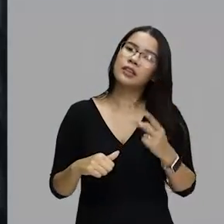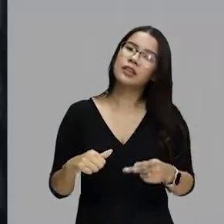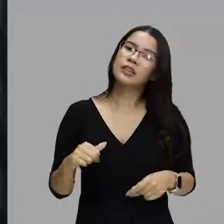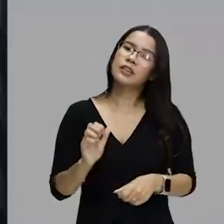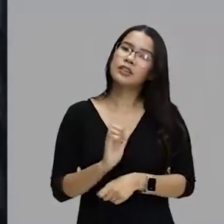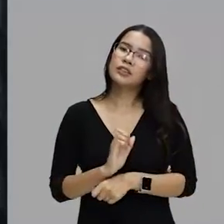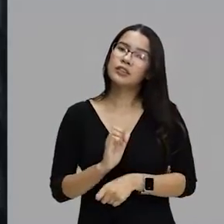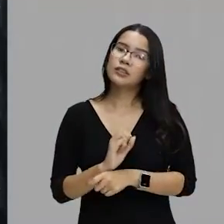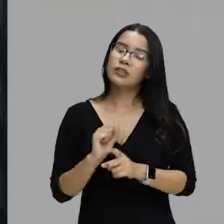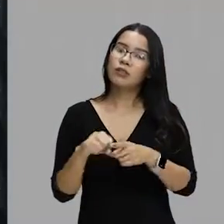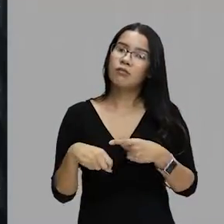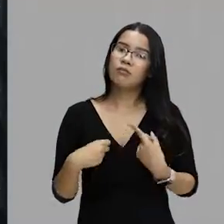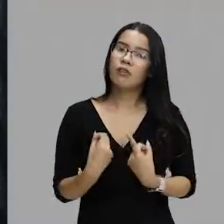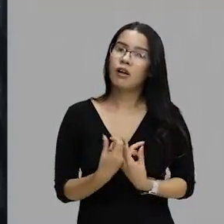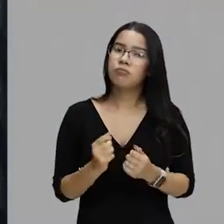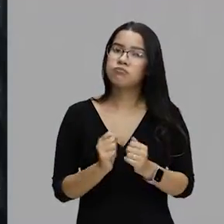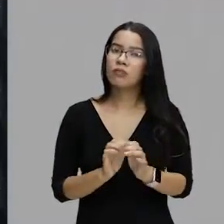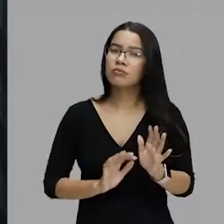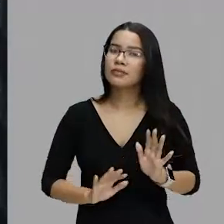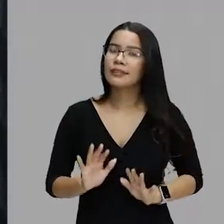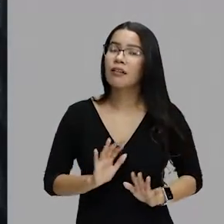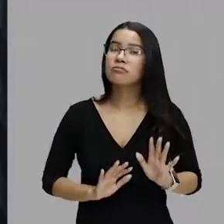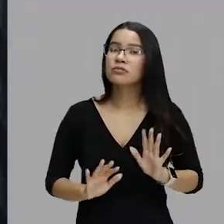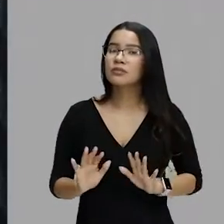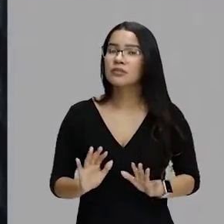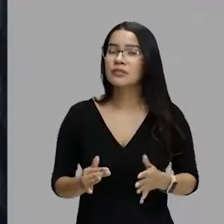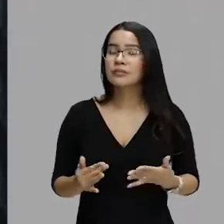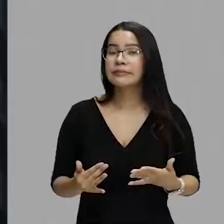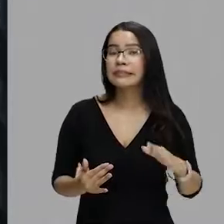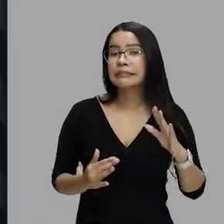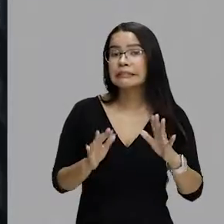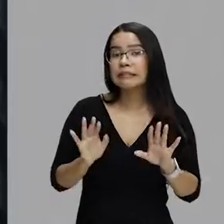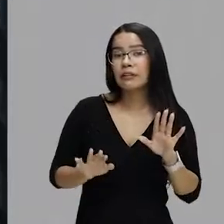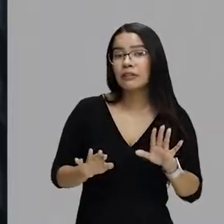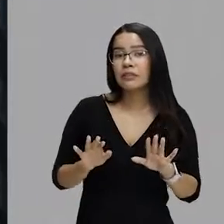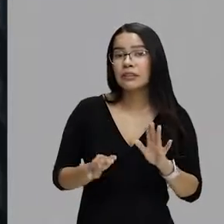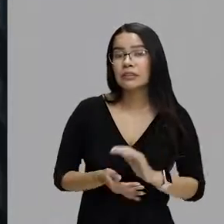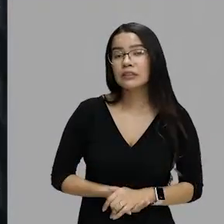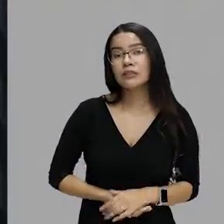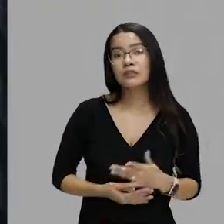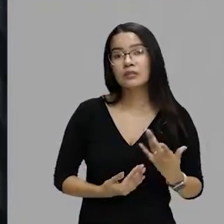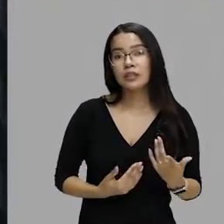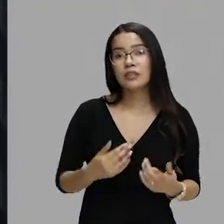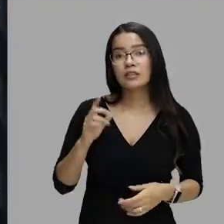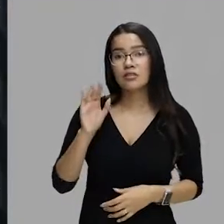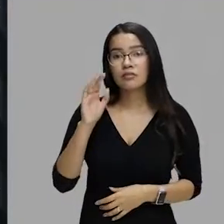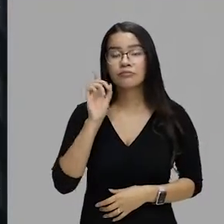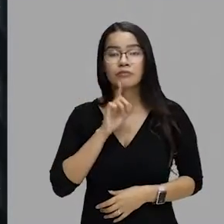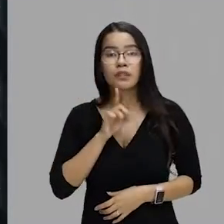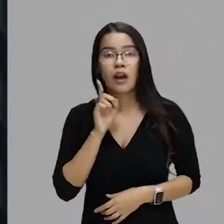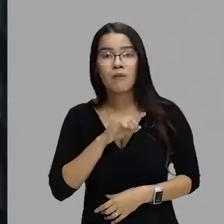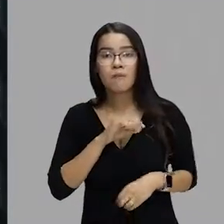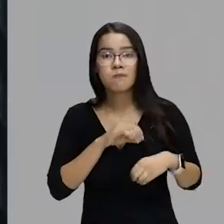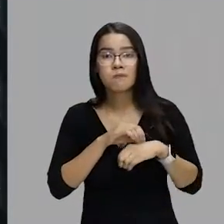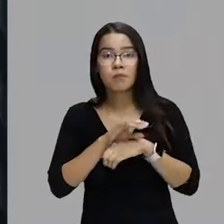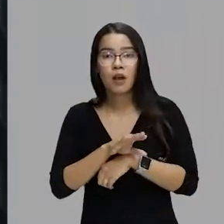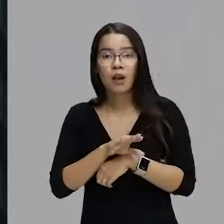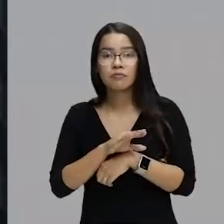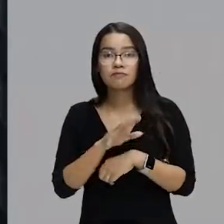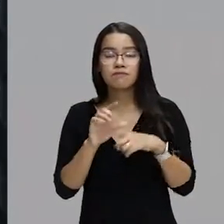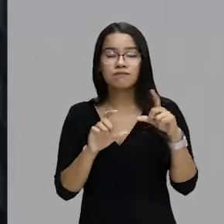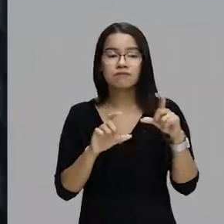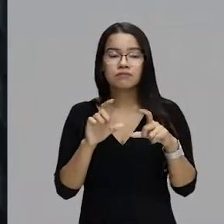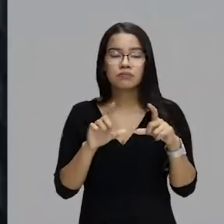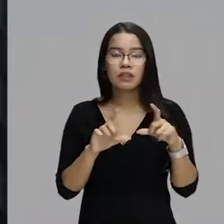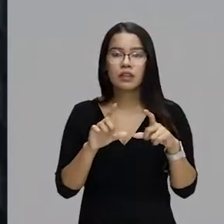certo receio, com certo medo, eu diria, os Estados Unidos lançaram um programa na década de